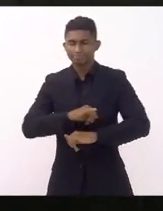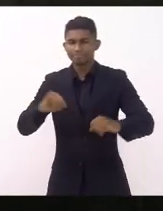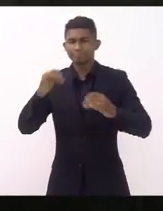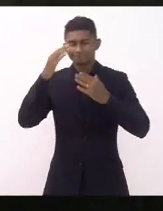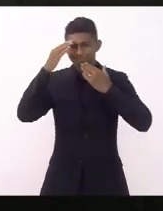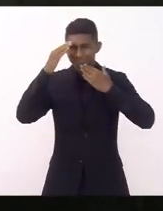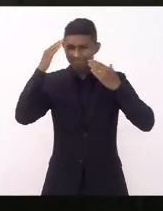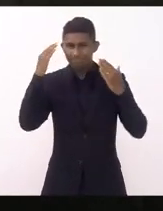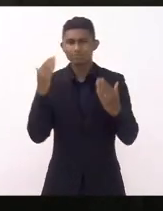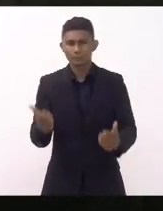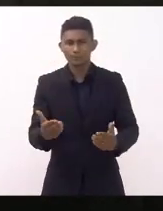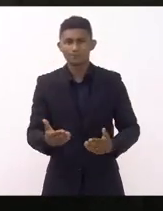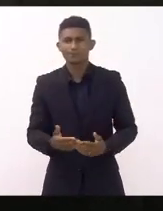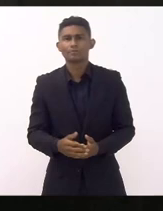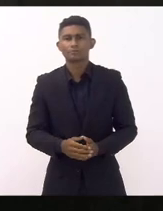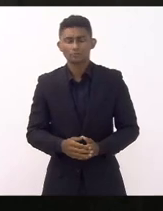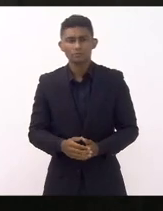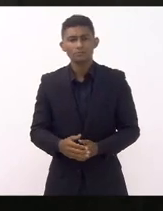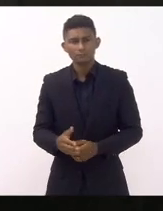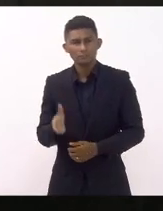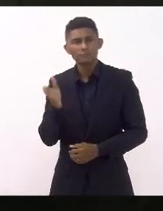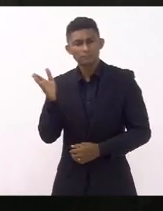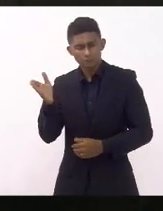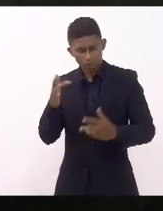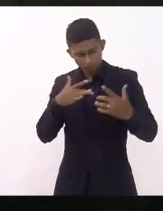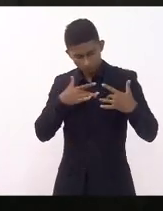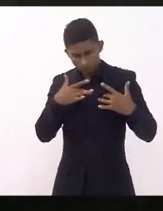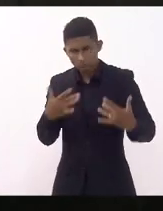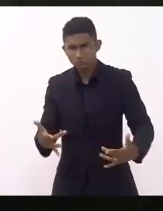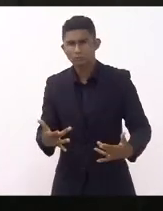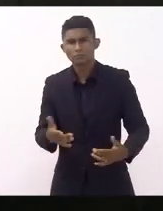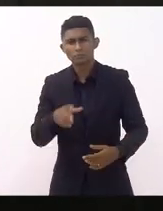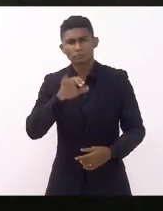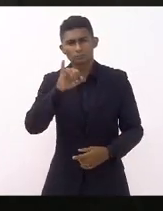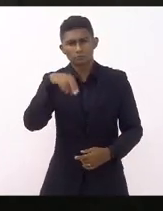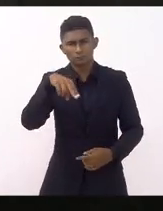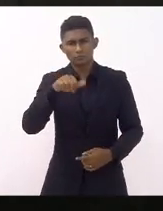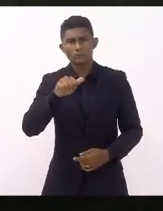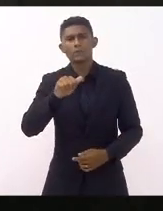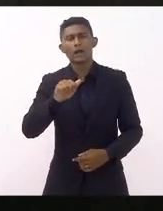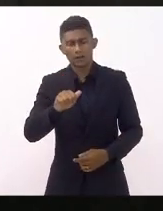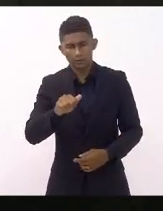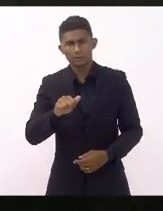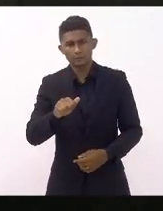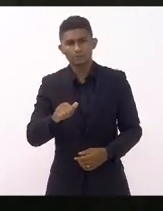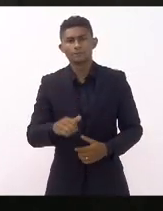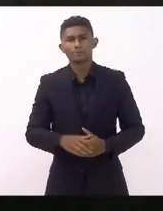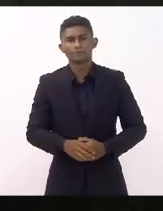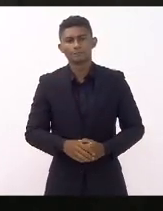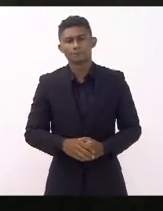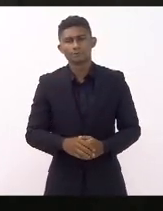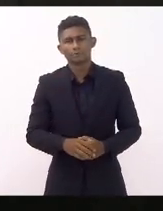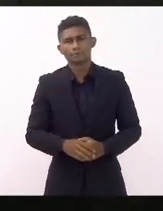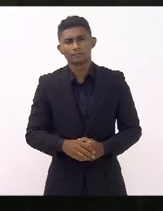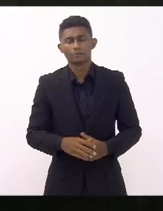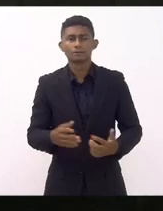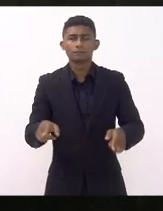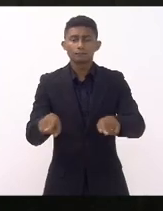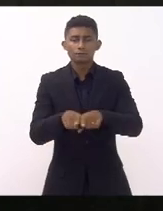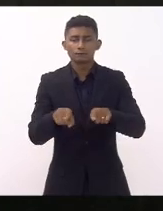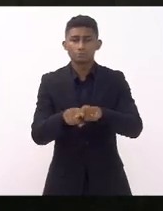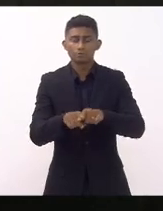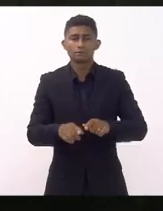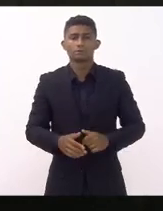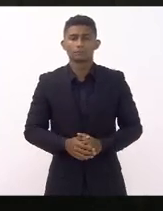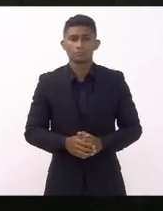à ação de solidariedade que o INEA prestou ao município nesse momento. Também